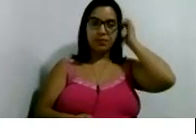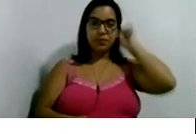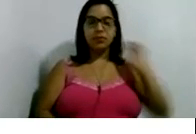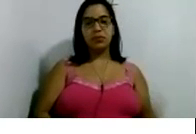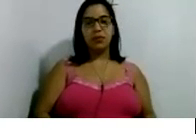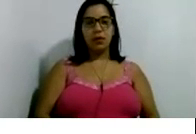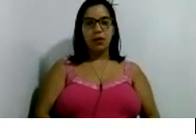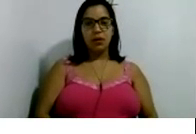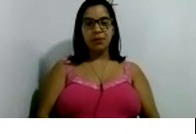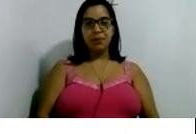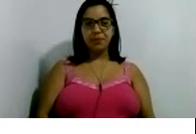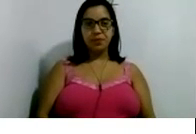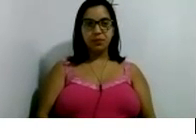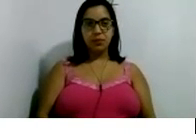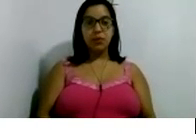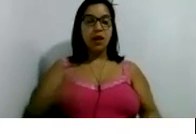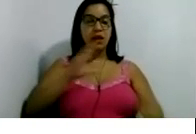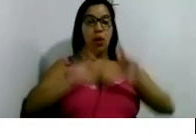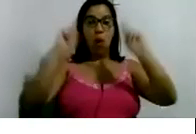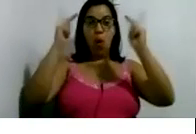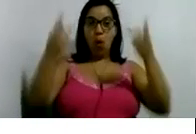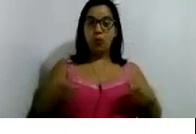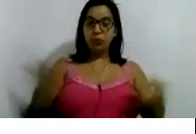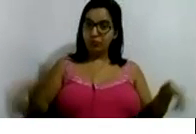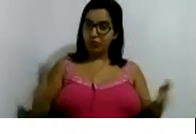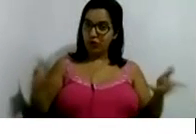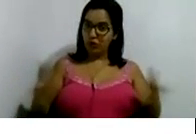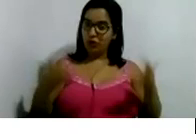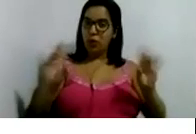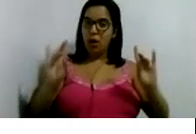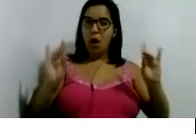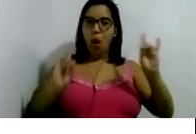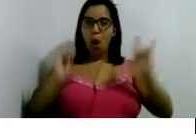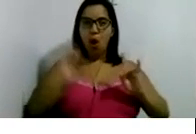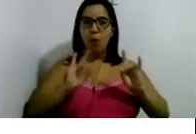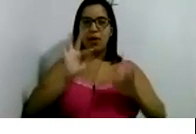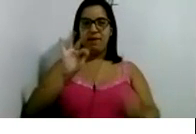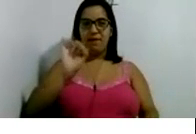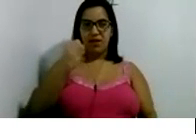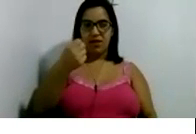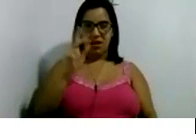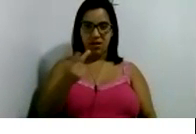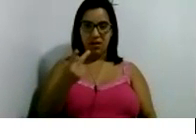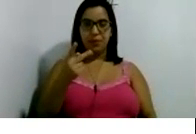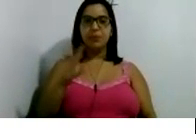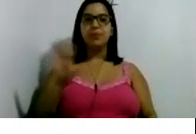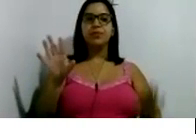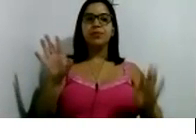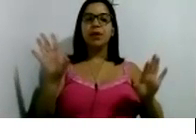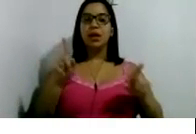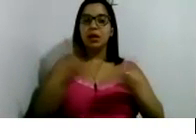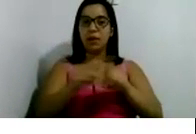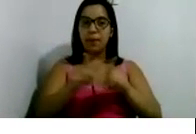Então, a gente tem hormônios que vão estimular, como o FSH, que é o hormônio folículo estimulante, e